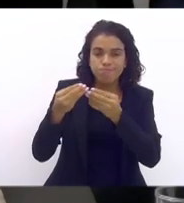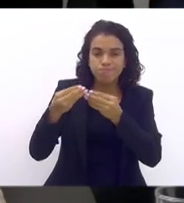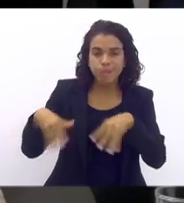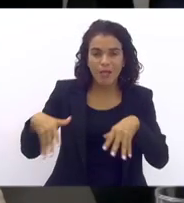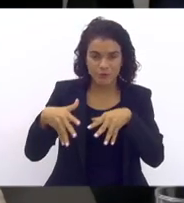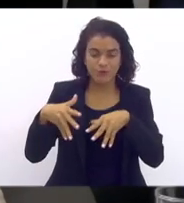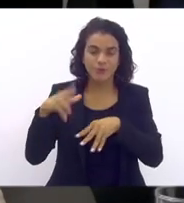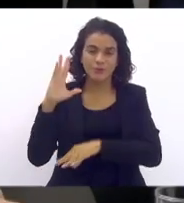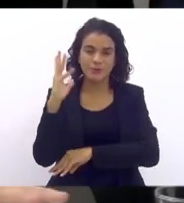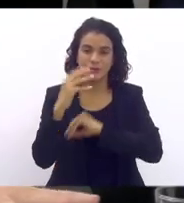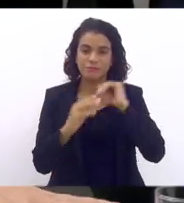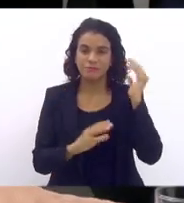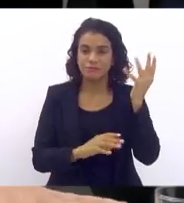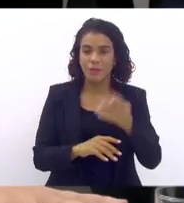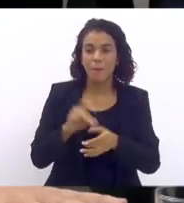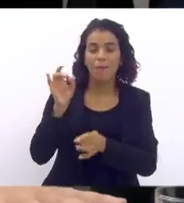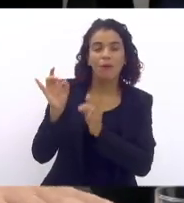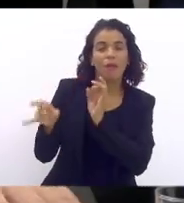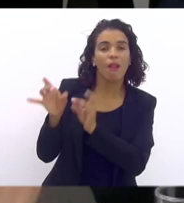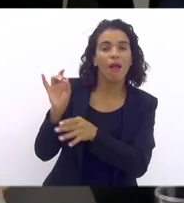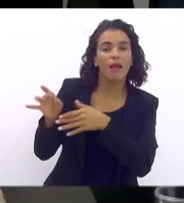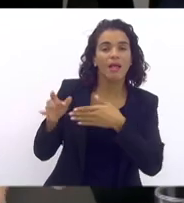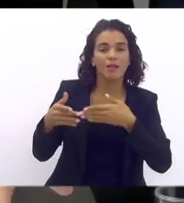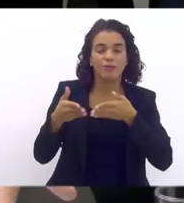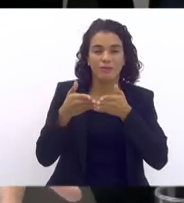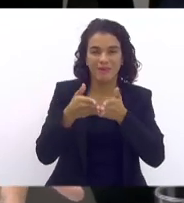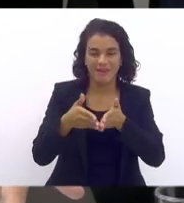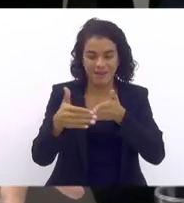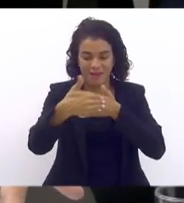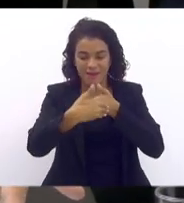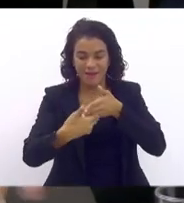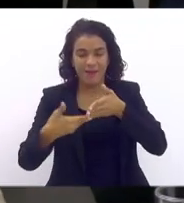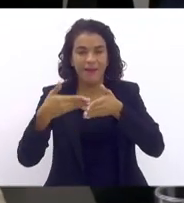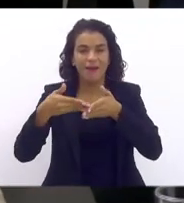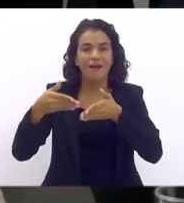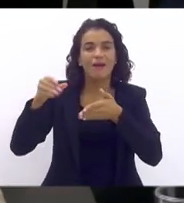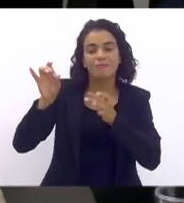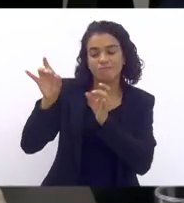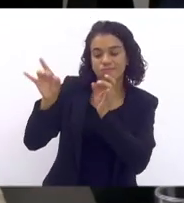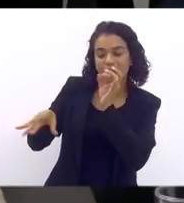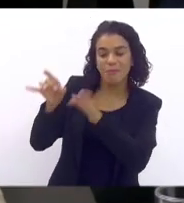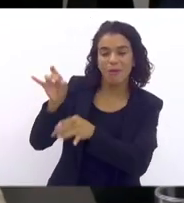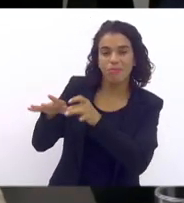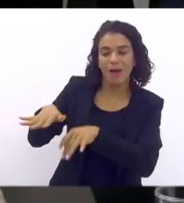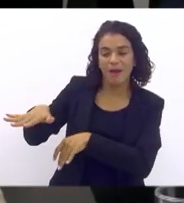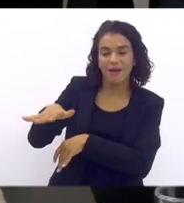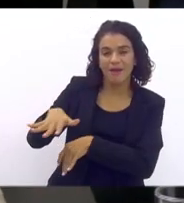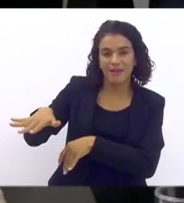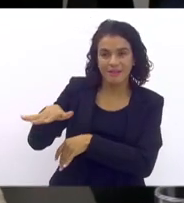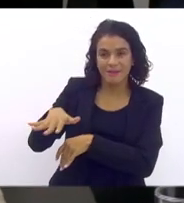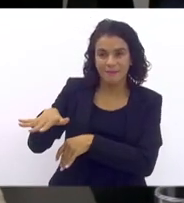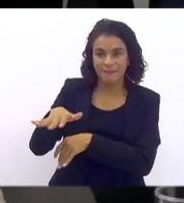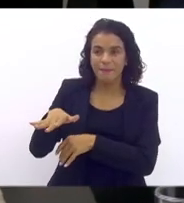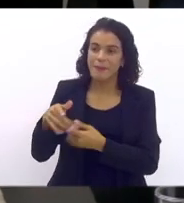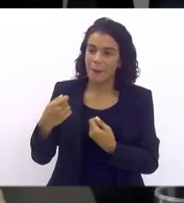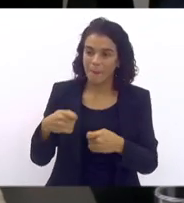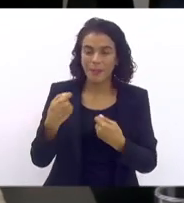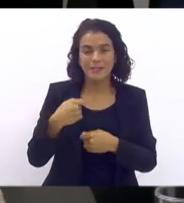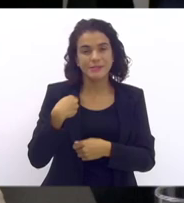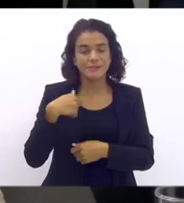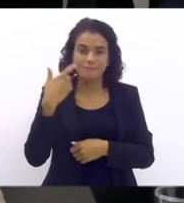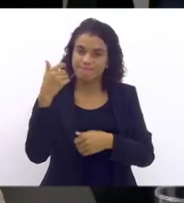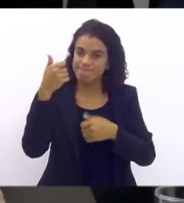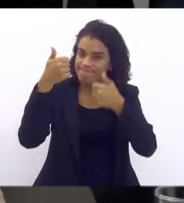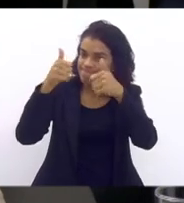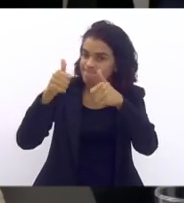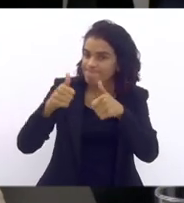Neto falou ela pode estar ali largando um casco esse casco fica só sobrado mas tá na área dela então eu tenho que ir lá verificar se ele